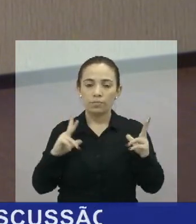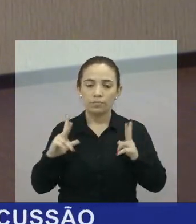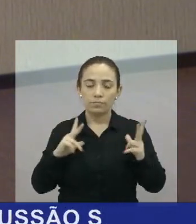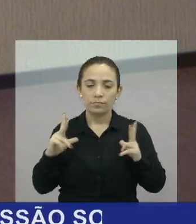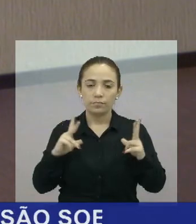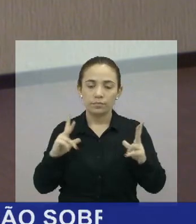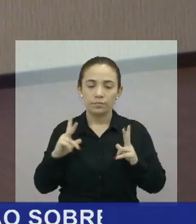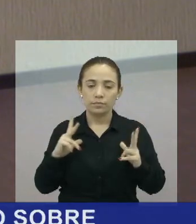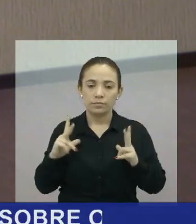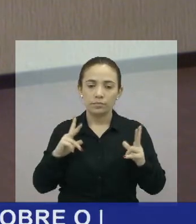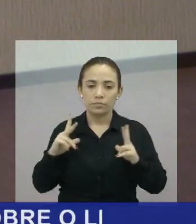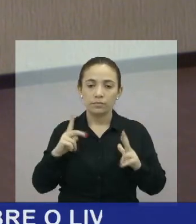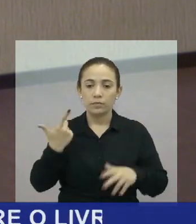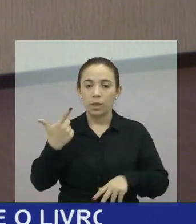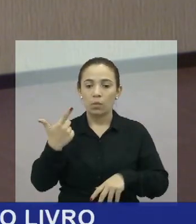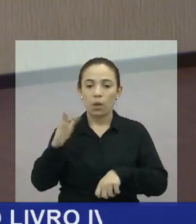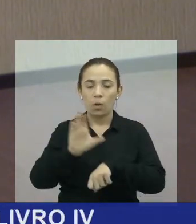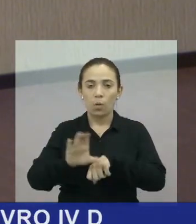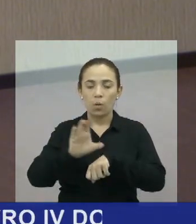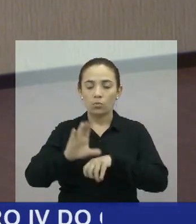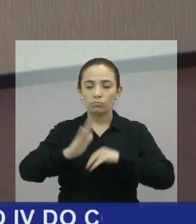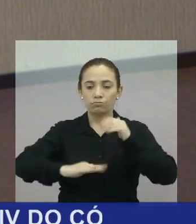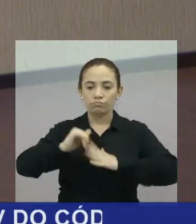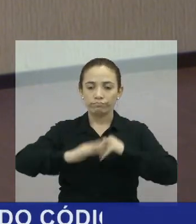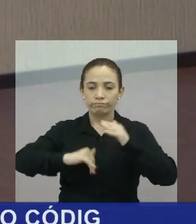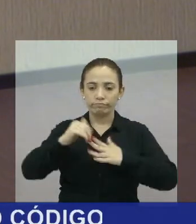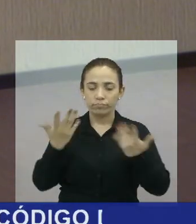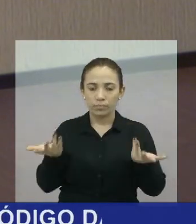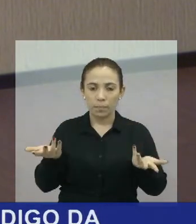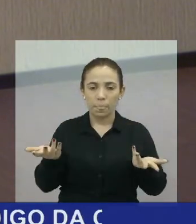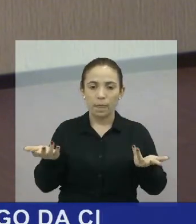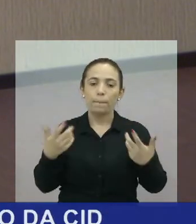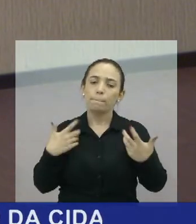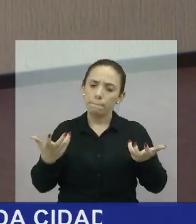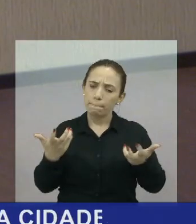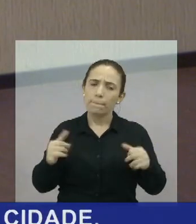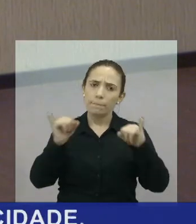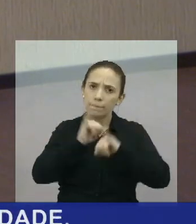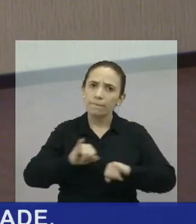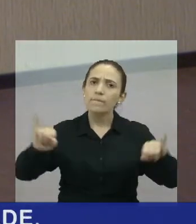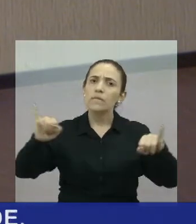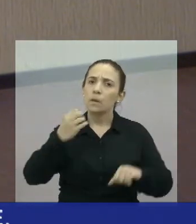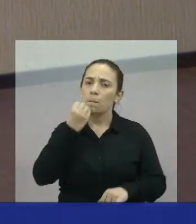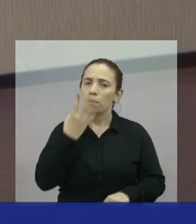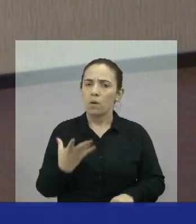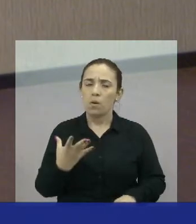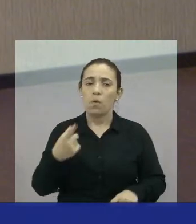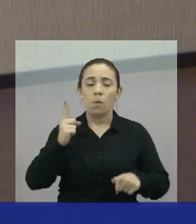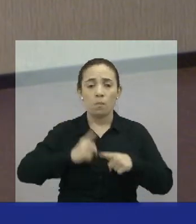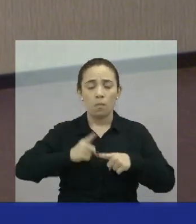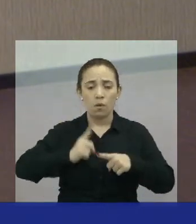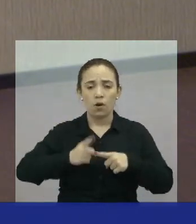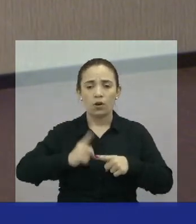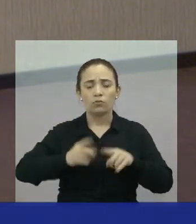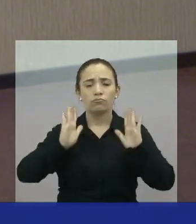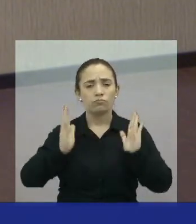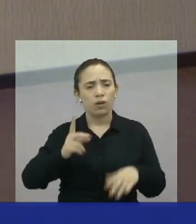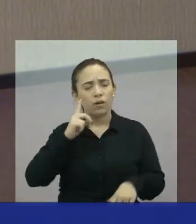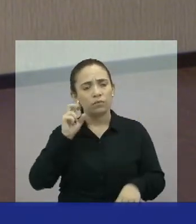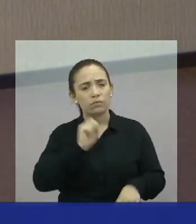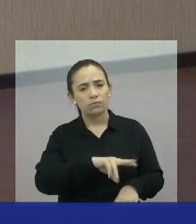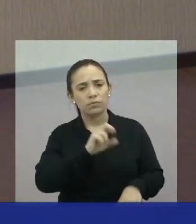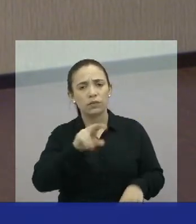delas não têm curso de formação. Sabe, eu queria só fazer esse detalhe, porque eu já vi muitas